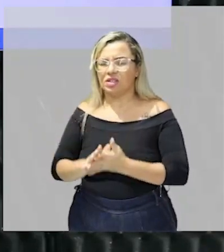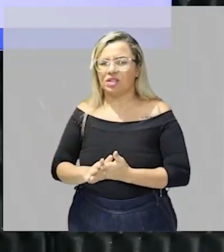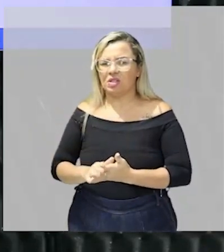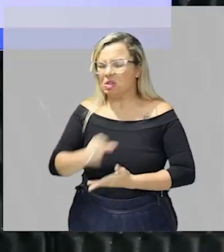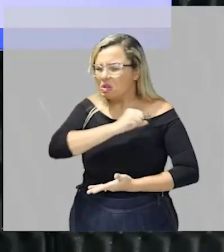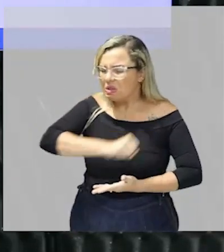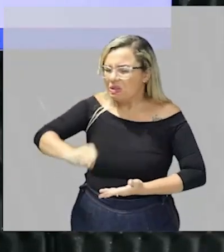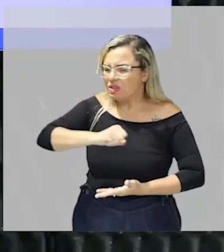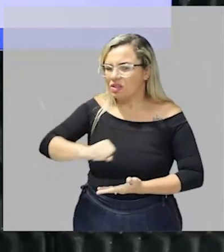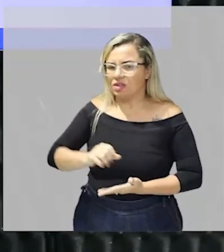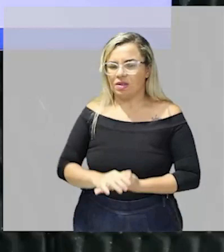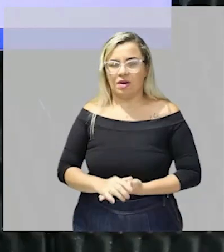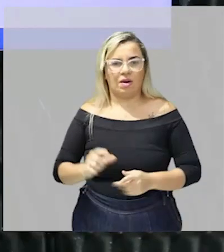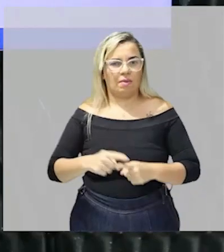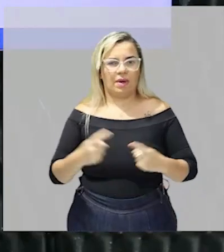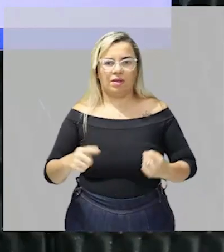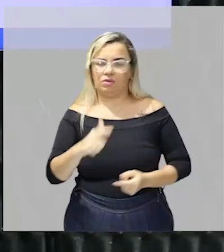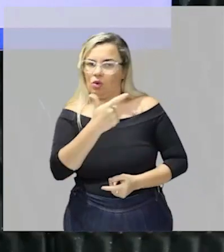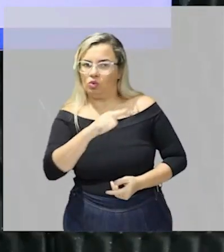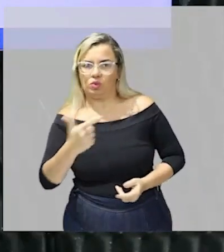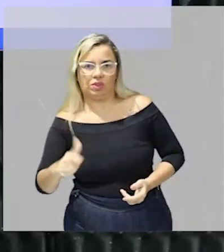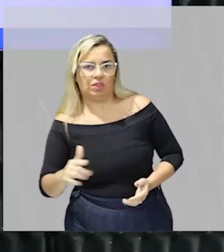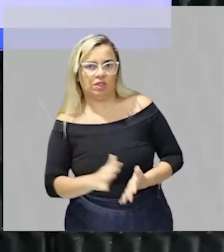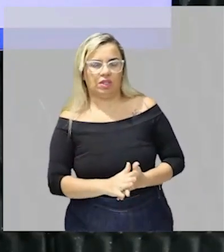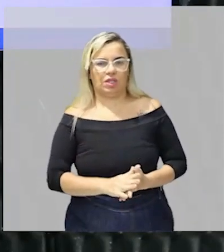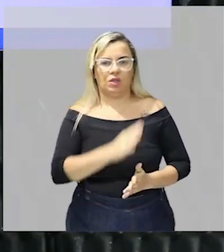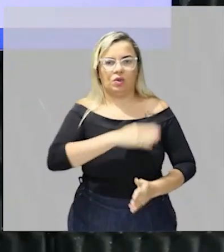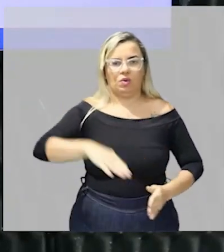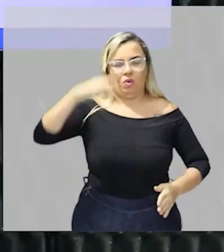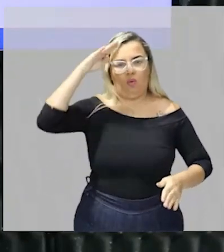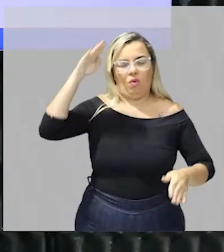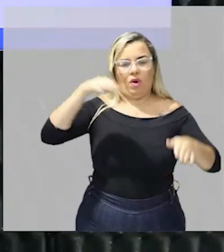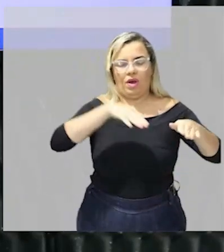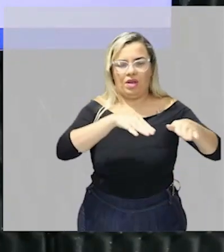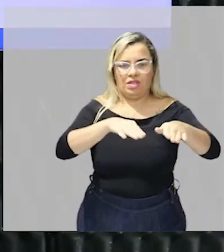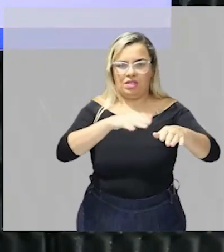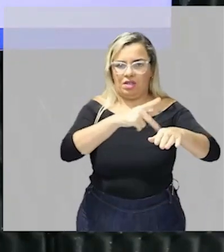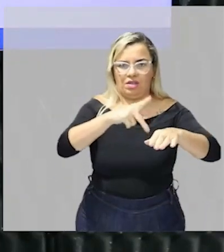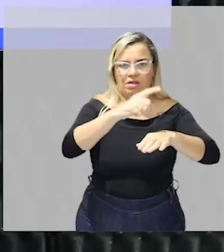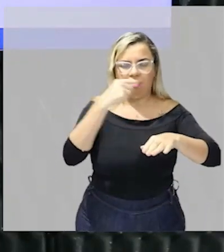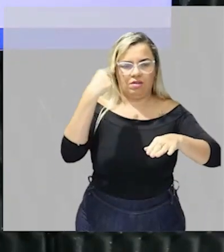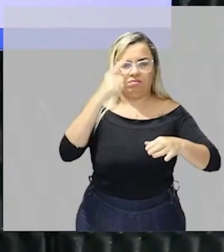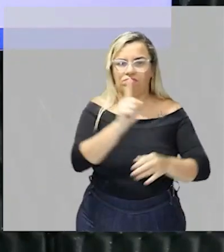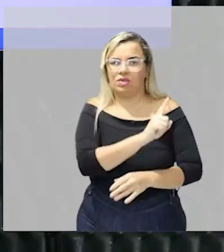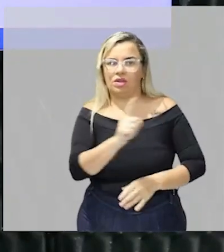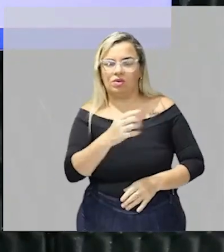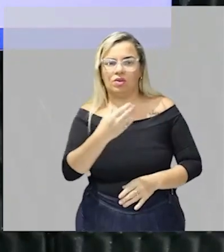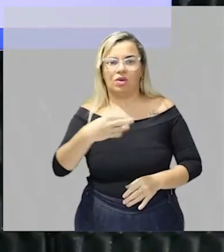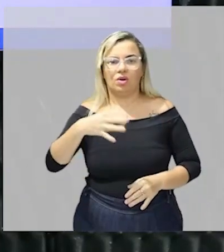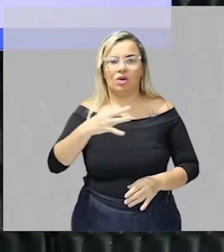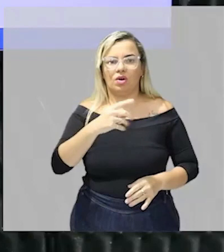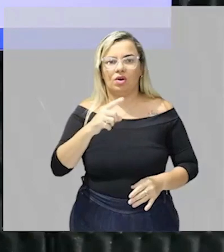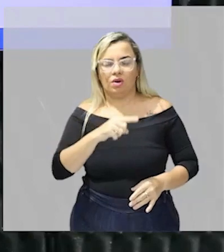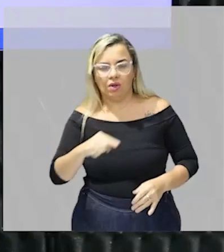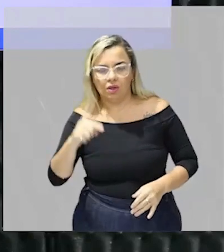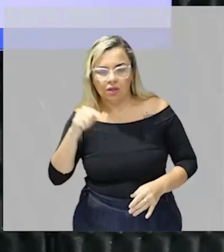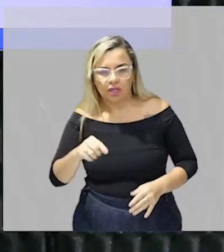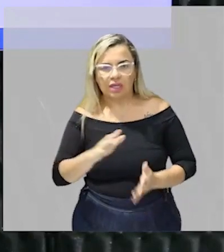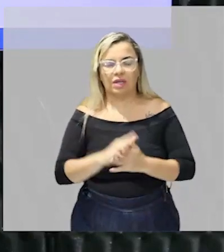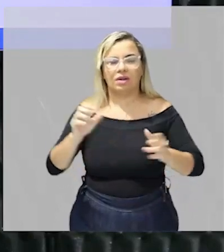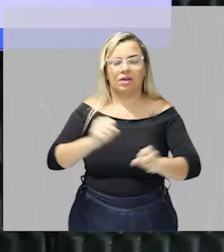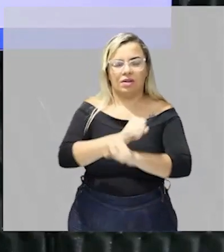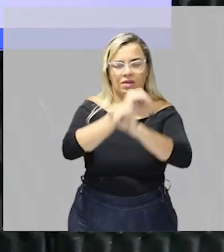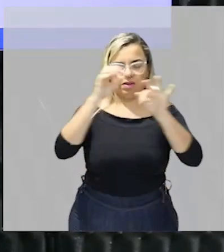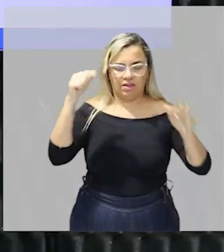Mas você não tem um exército espanhol. Você tem um Cortés e, evidentemente, aqueles que ele comandam,